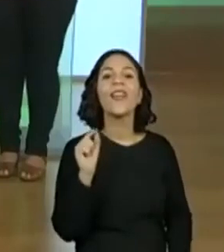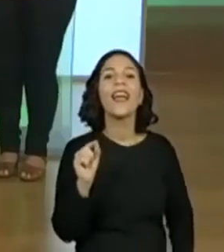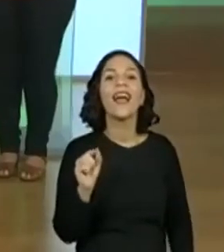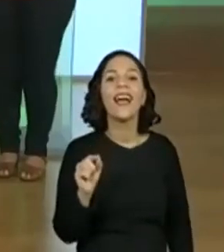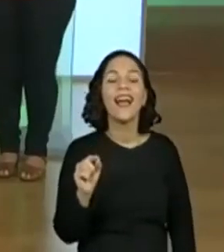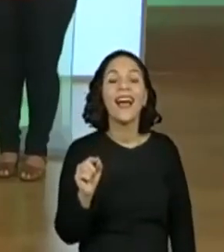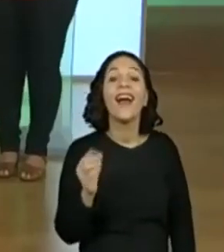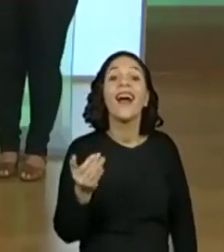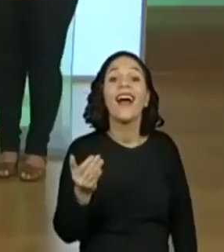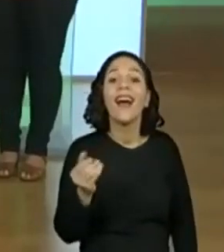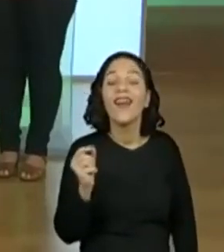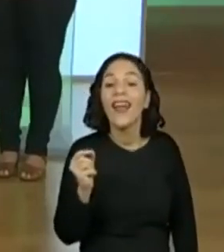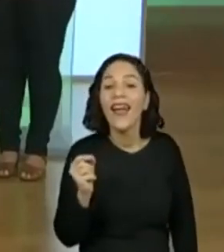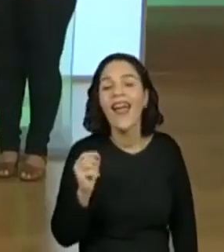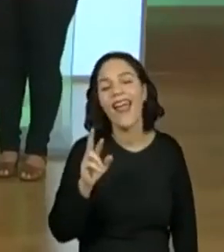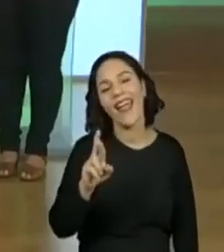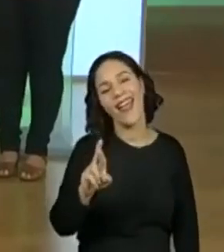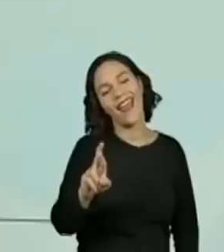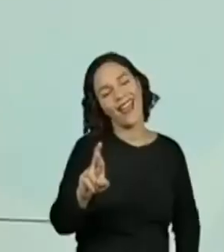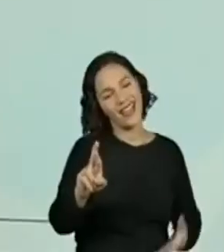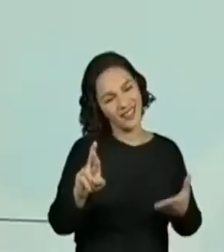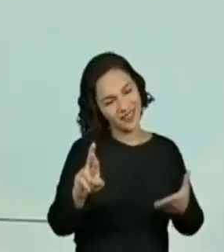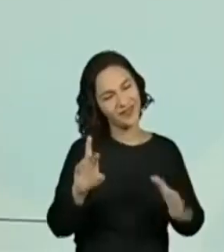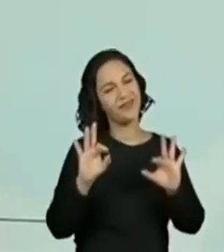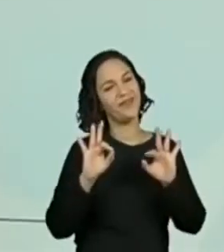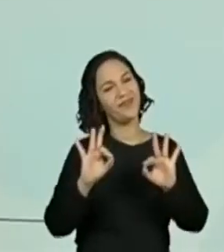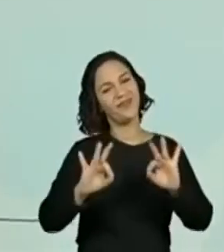Tá faltando lá o R.